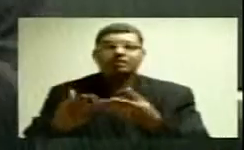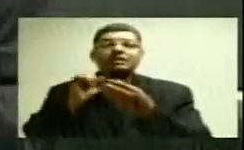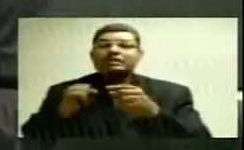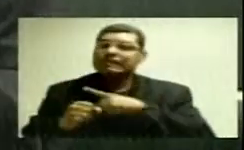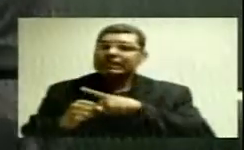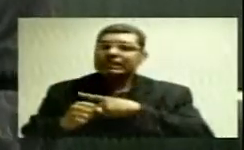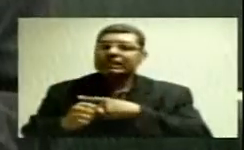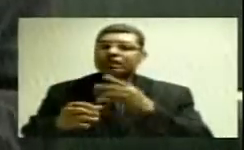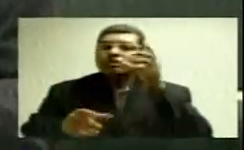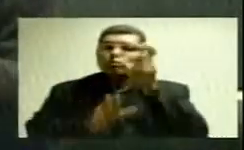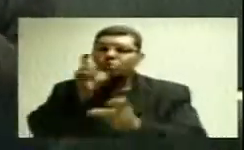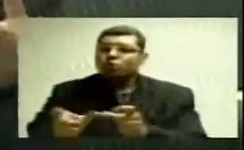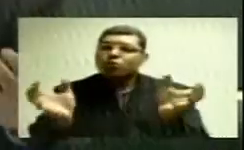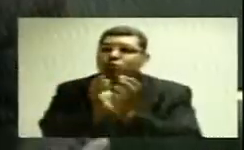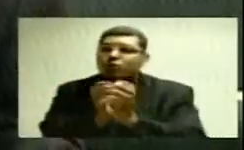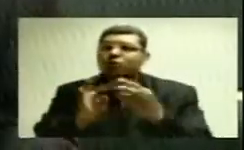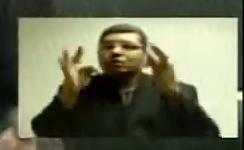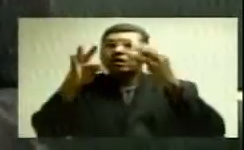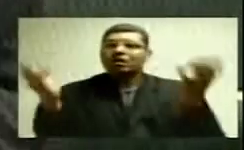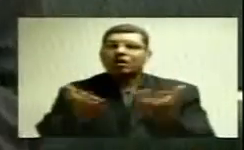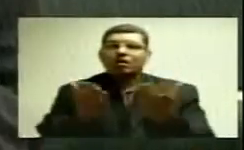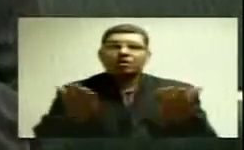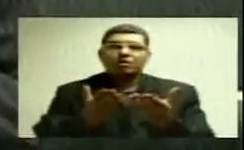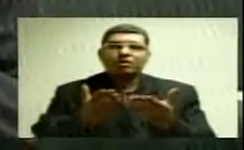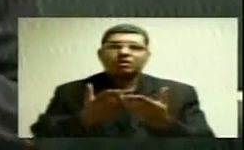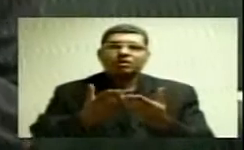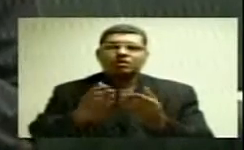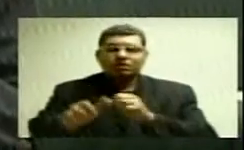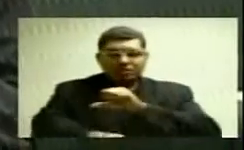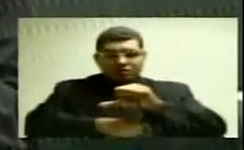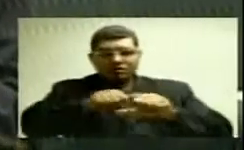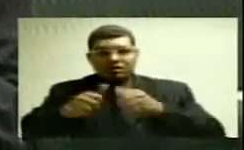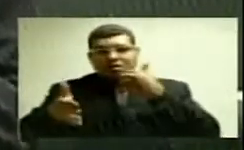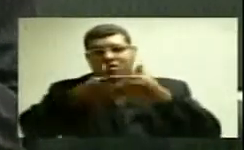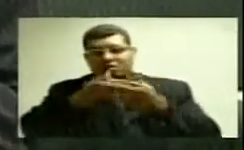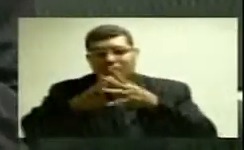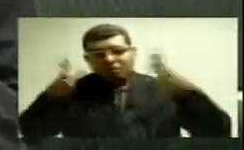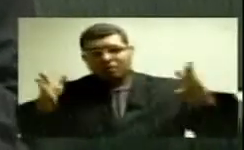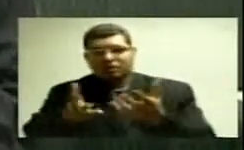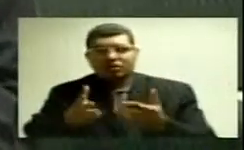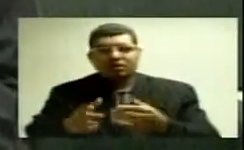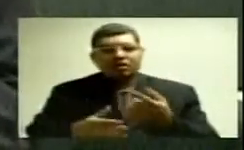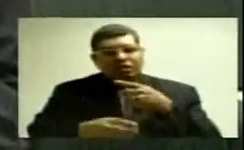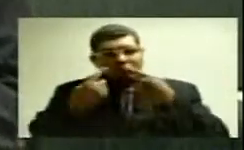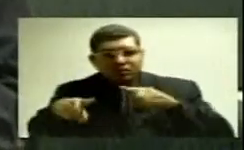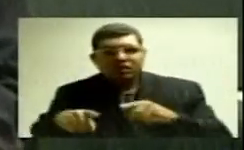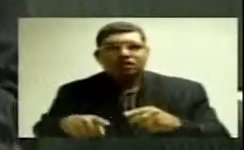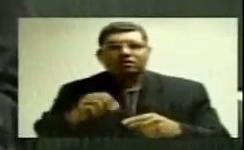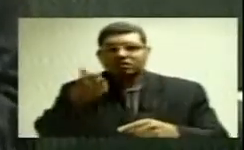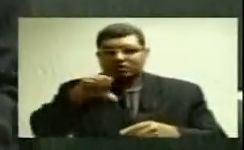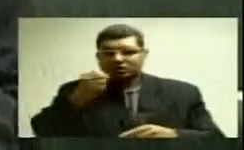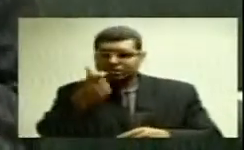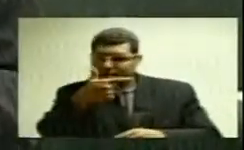Se existe um grupo de desembargadores que é contrário a qualquer aumento e outro que quer ir logo de 19 para